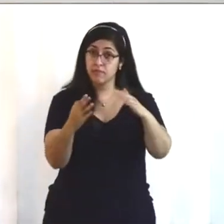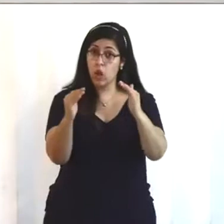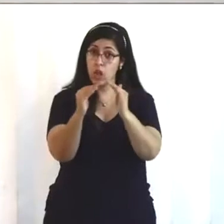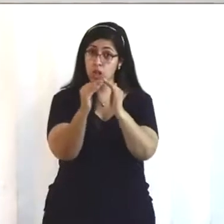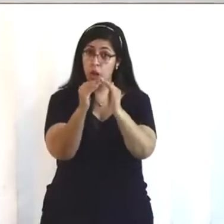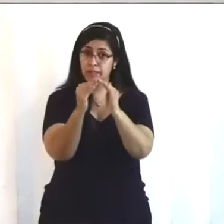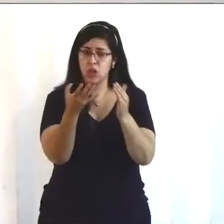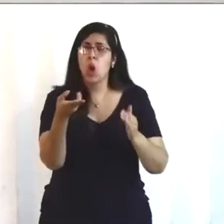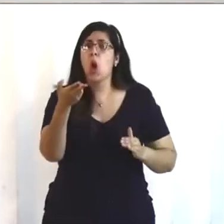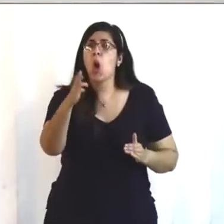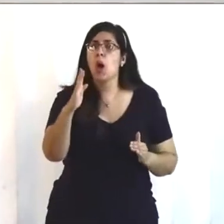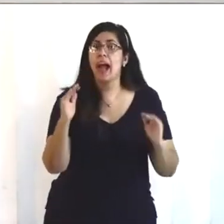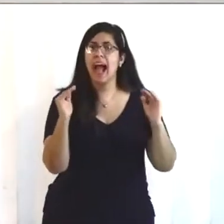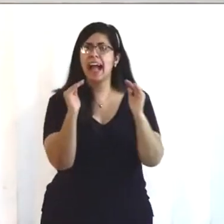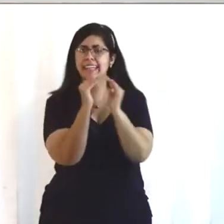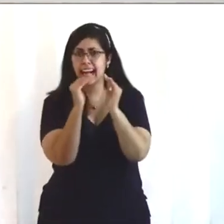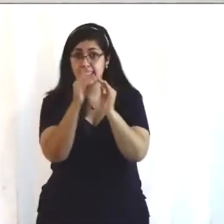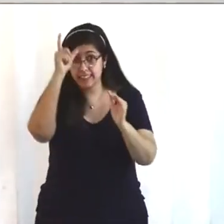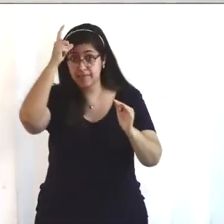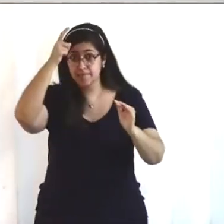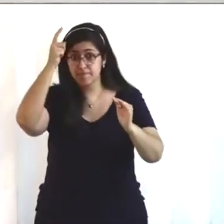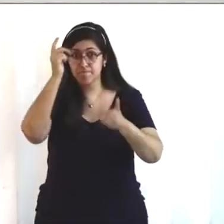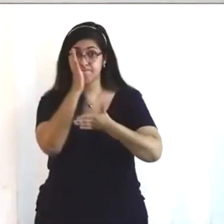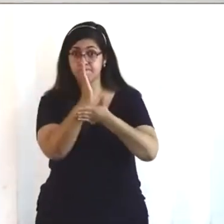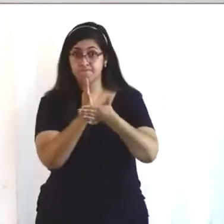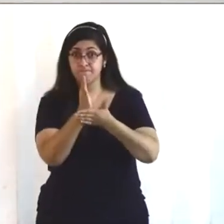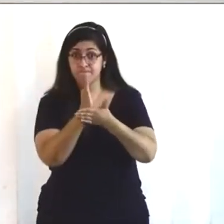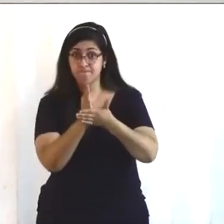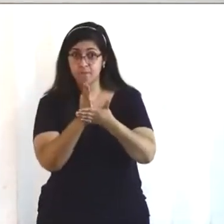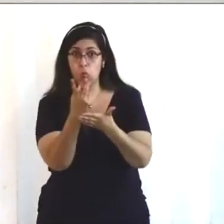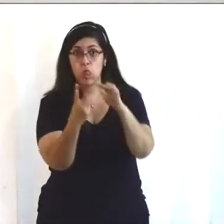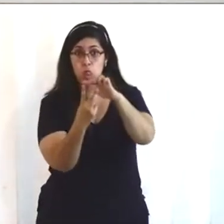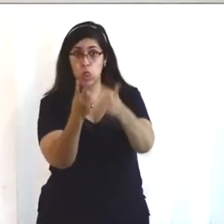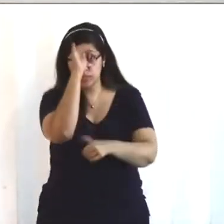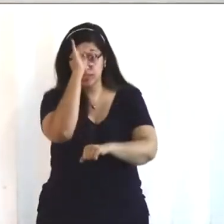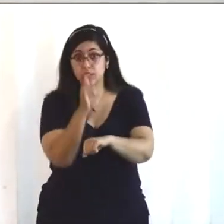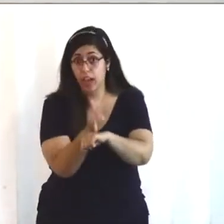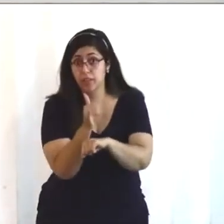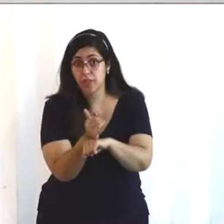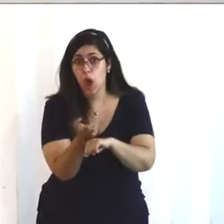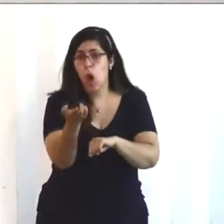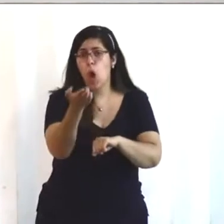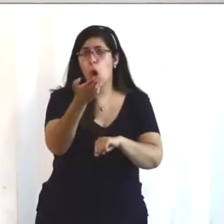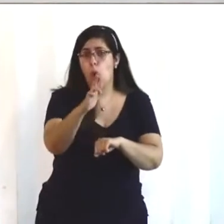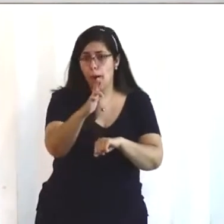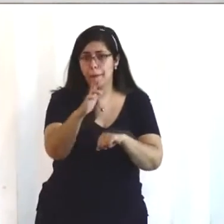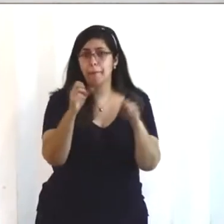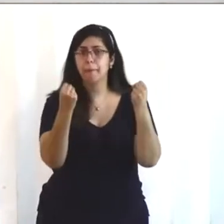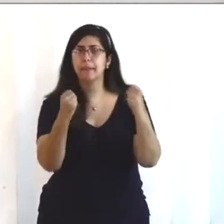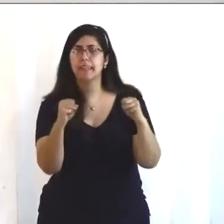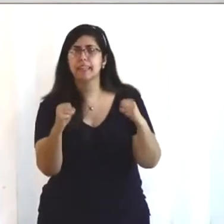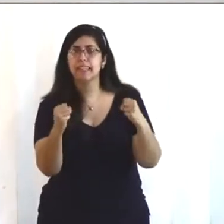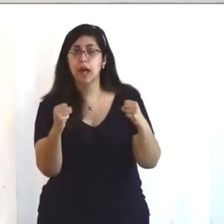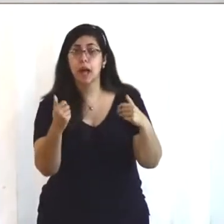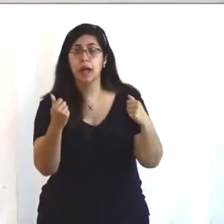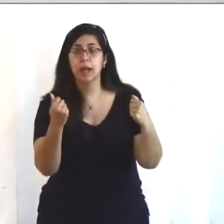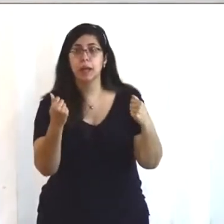de Satanás está dividida e não tem poder, ou nós precisamos vencer a casa de